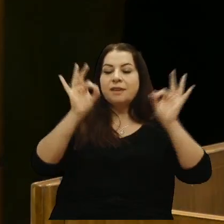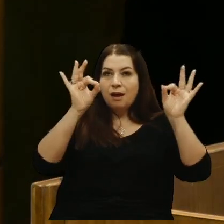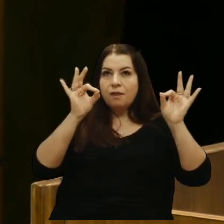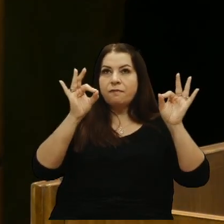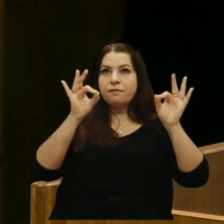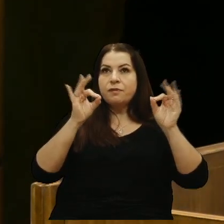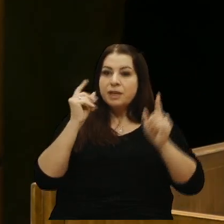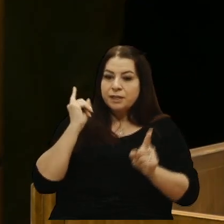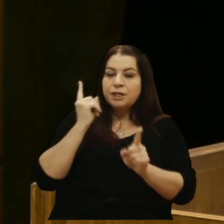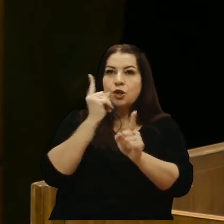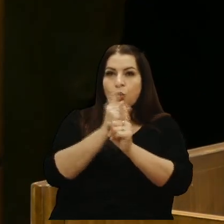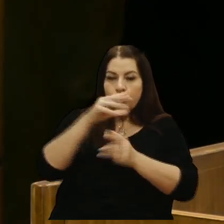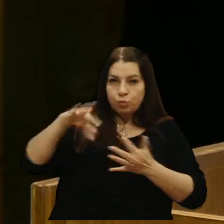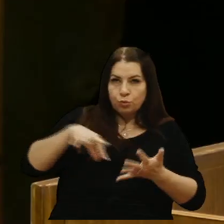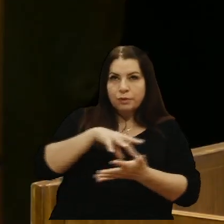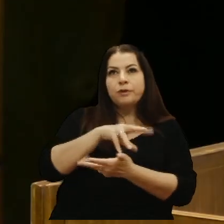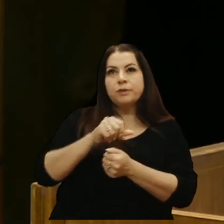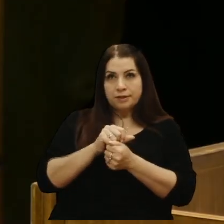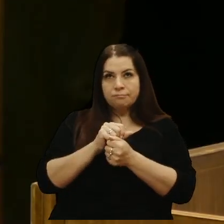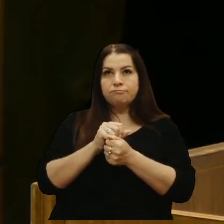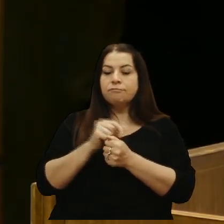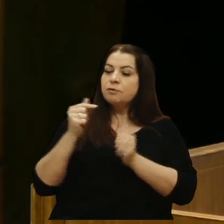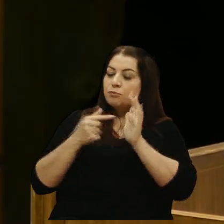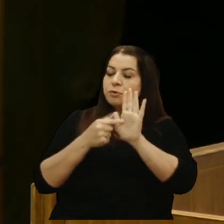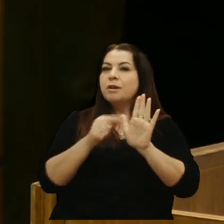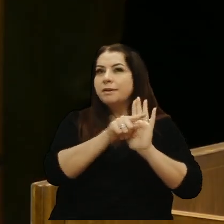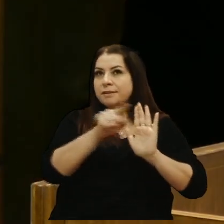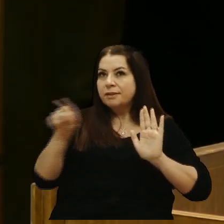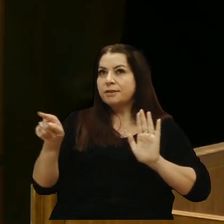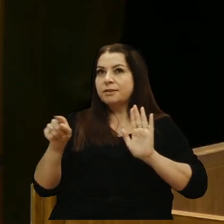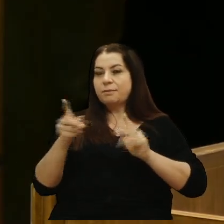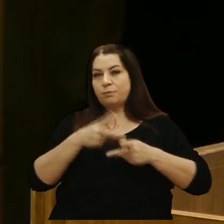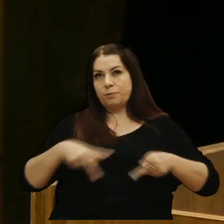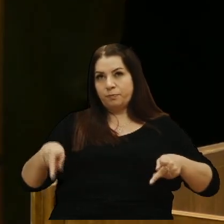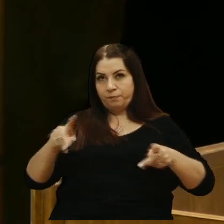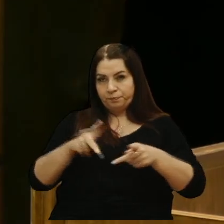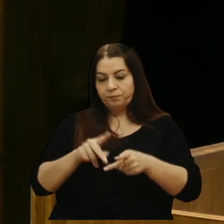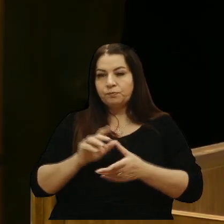a Cruzada Internacional vem trazer isso para o povo.